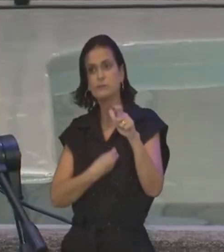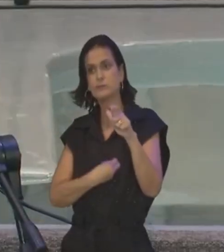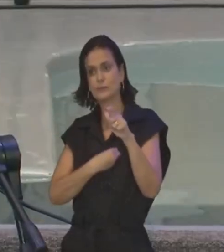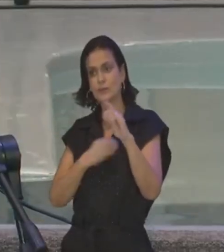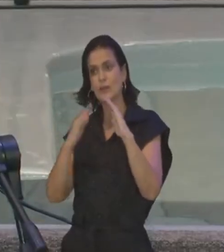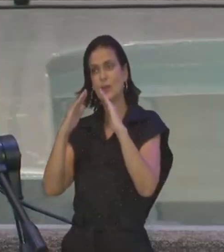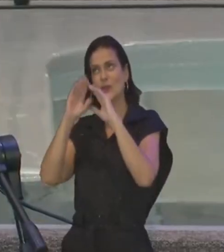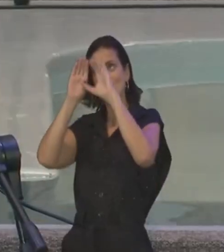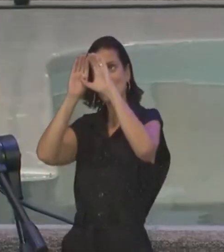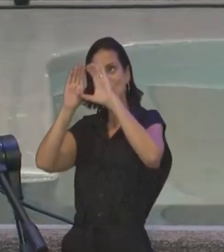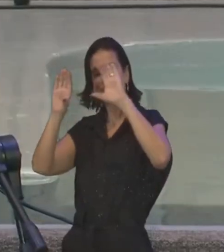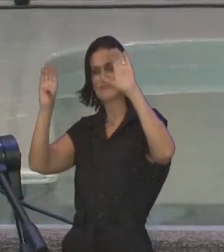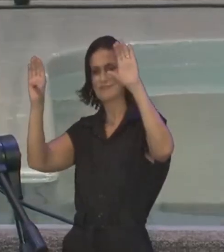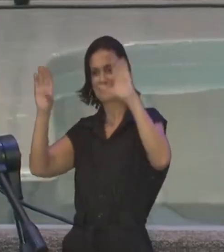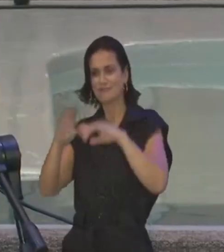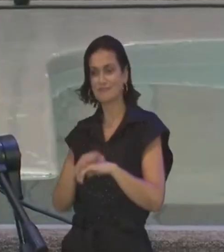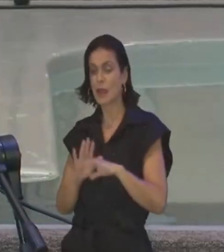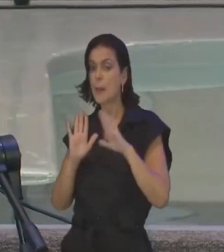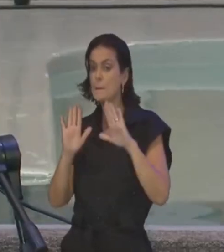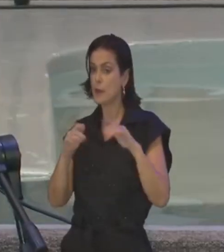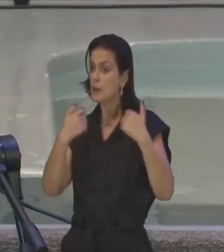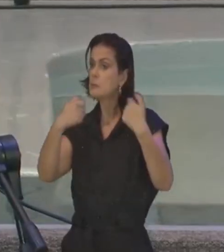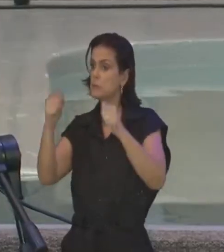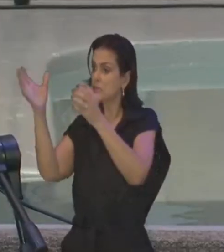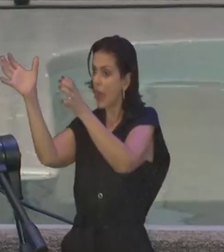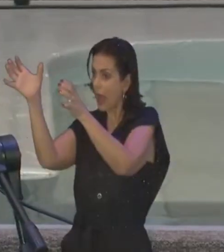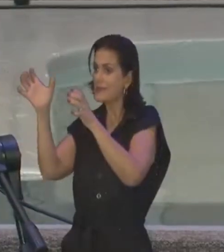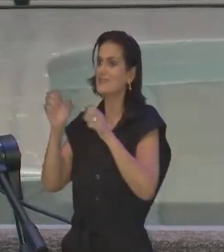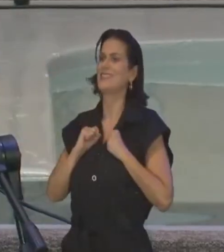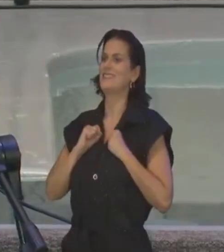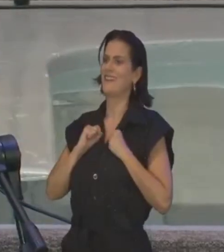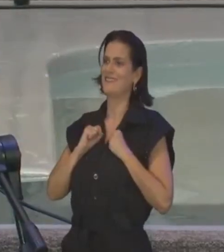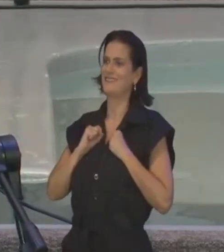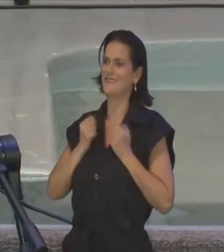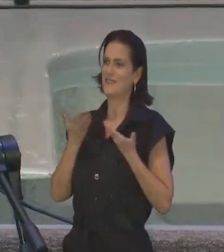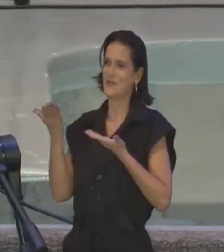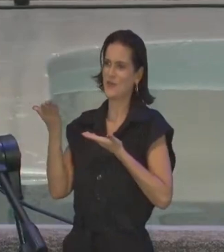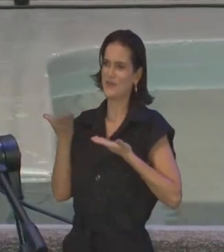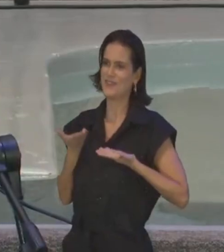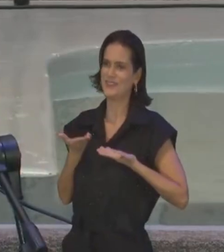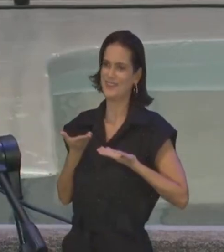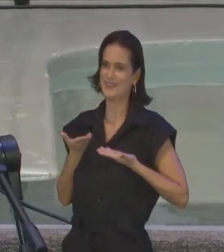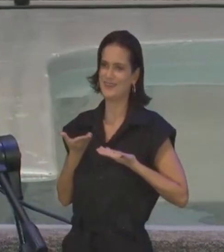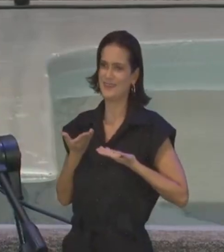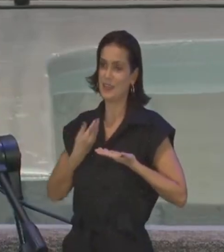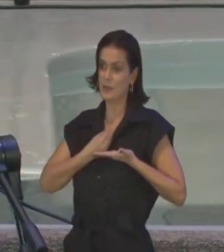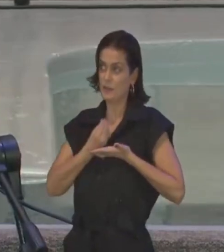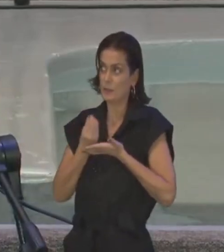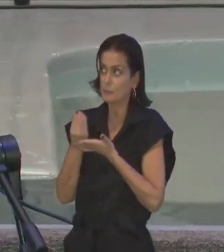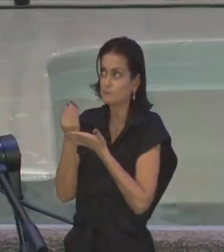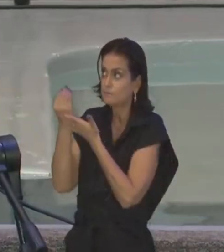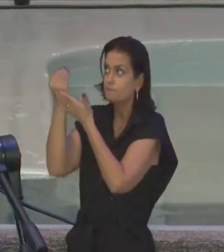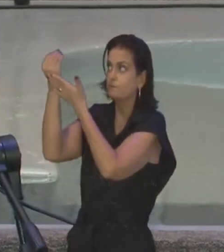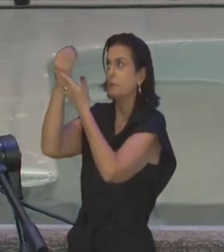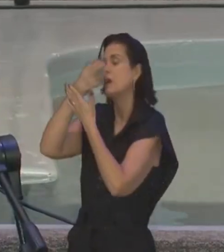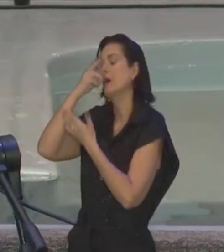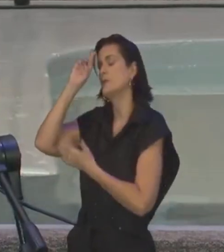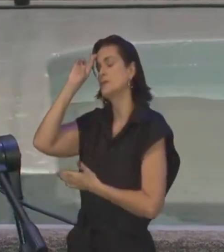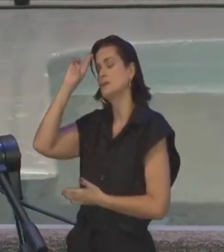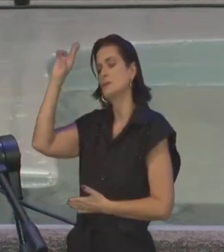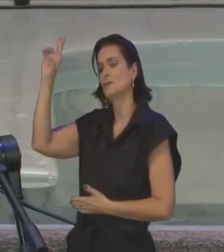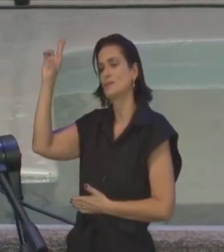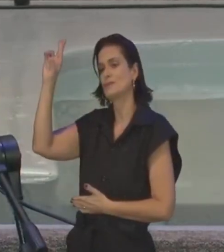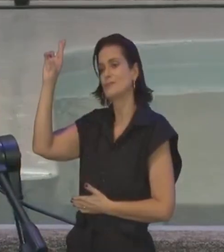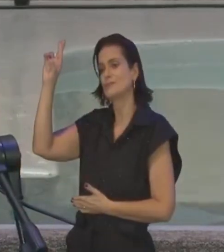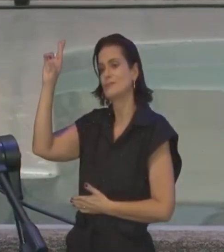moradas eternas, mas você precisa aceitar este convite, você precisa entregar a sua vida ao Senhor, para